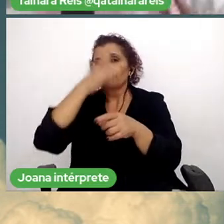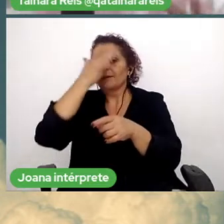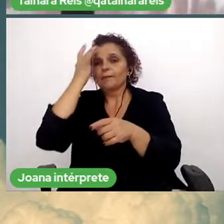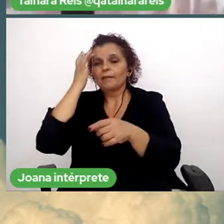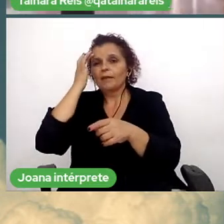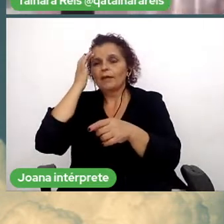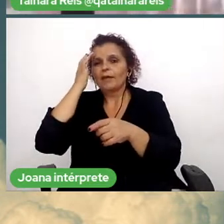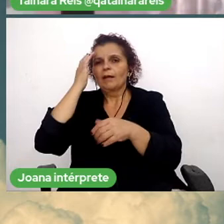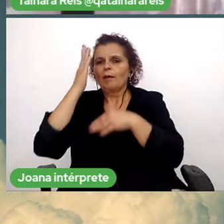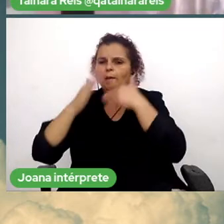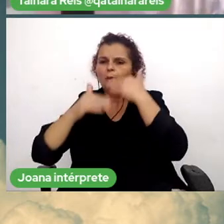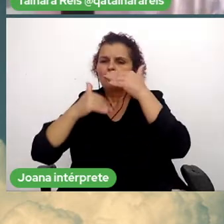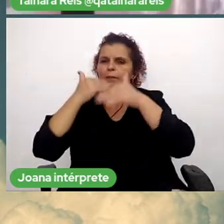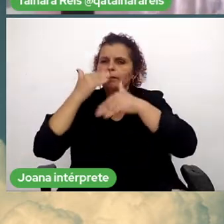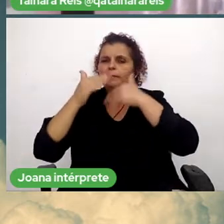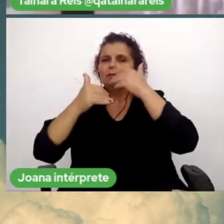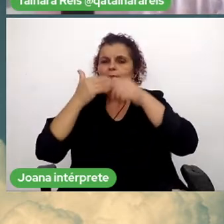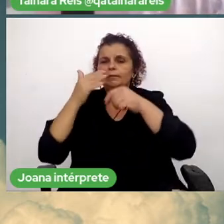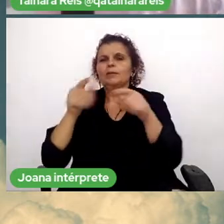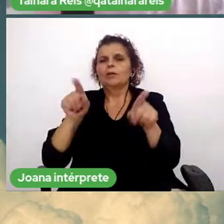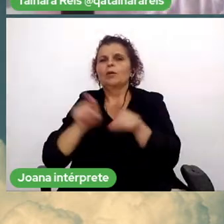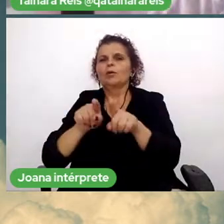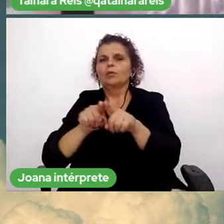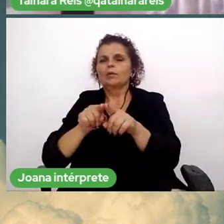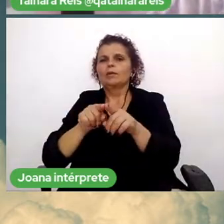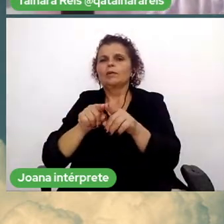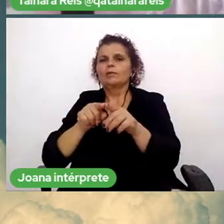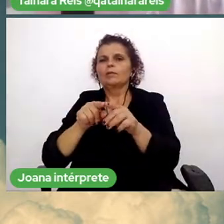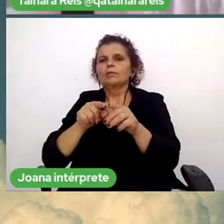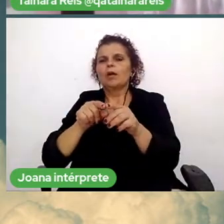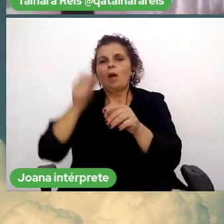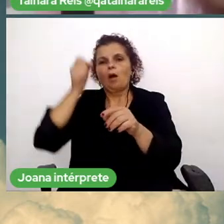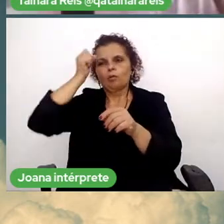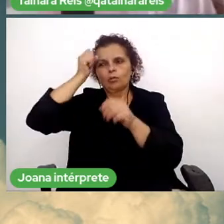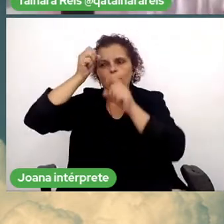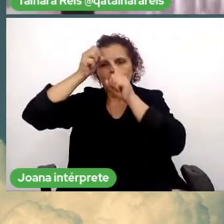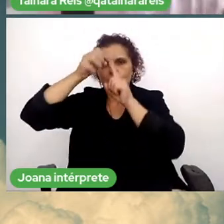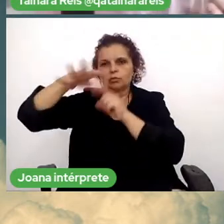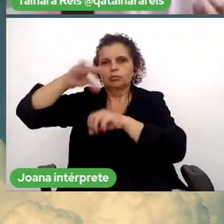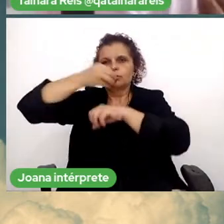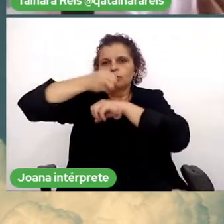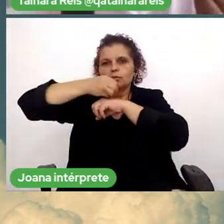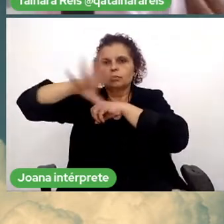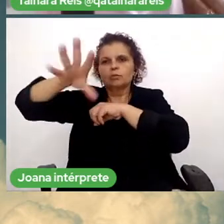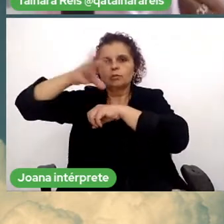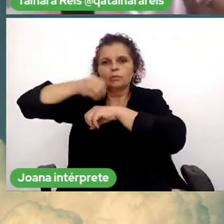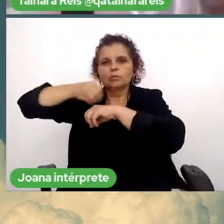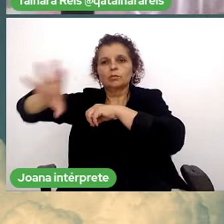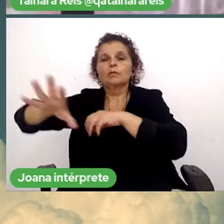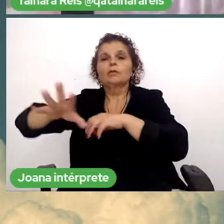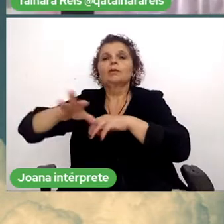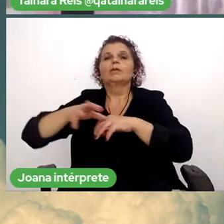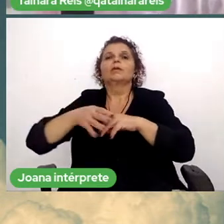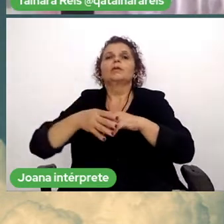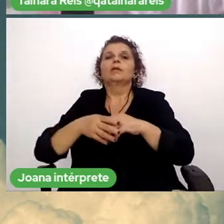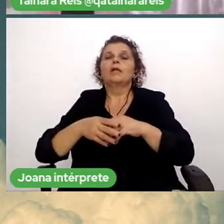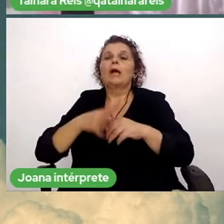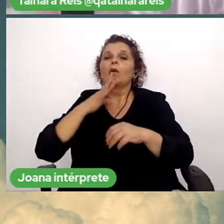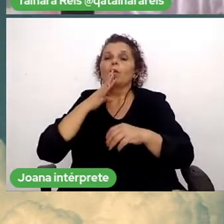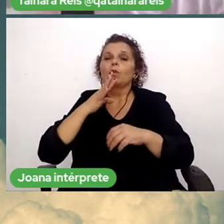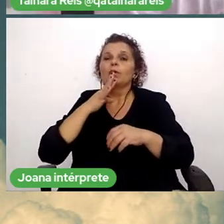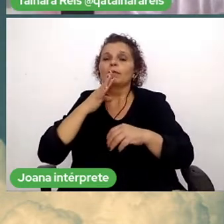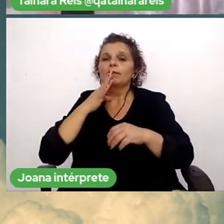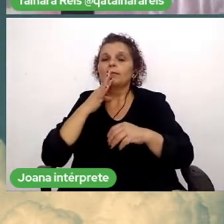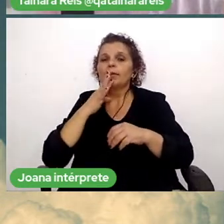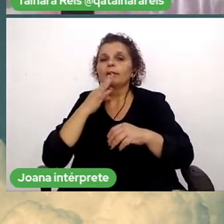ali a protagonista da disseminação dessa cultura, né? Ela que tem grande conhecimento, né? Que